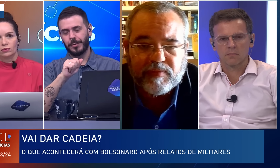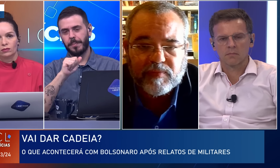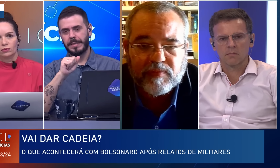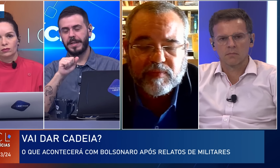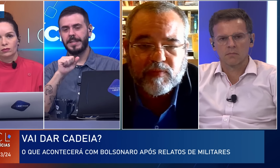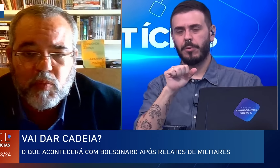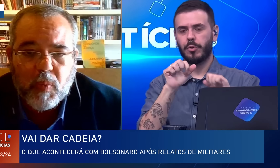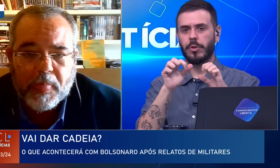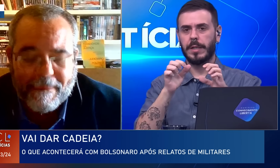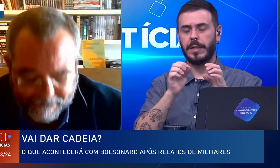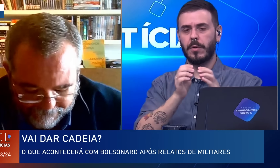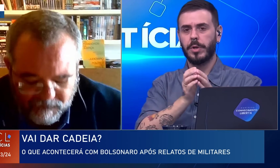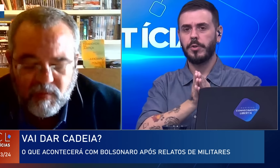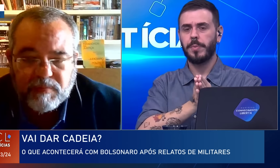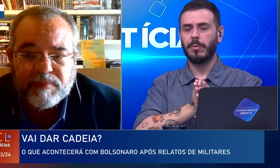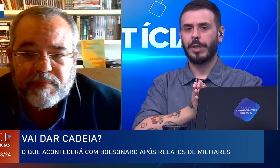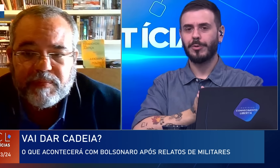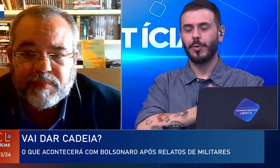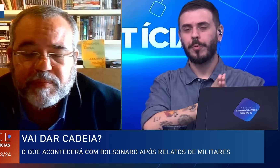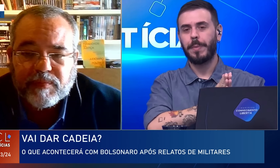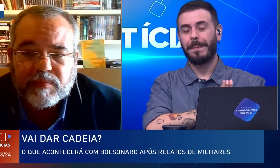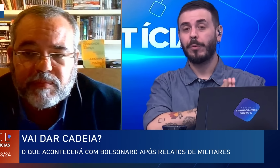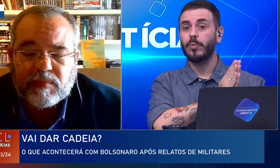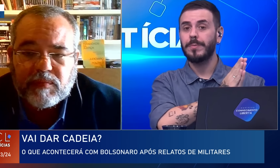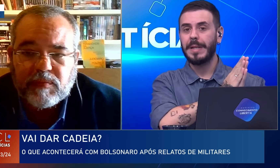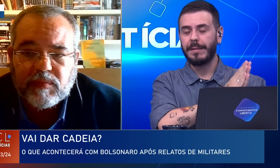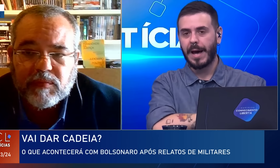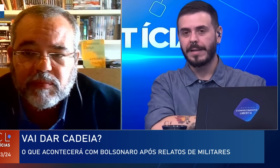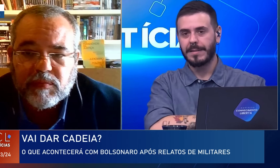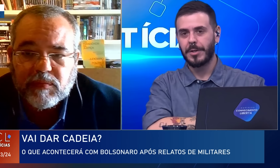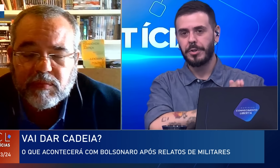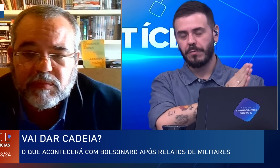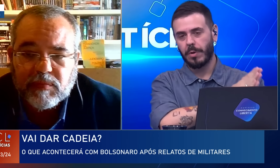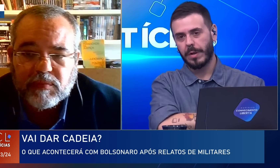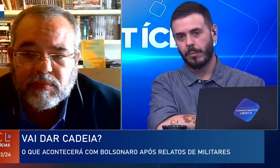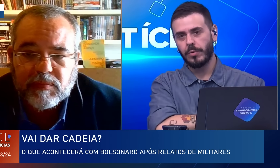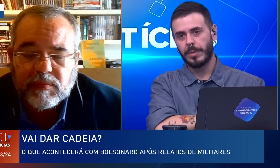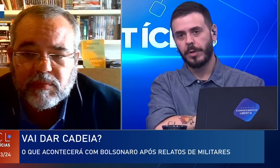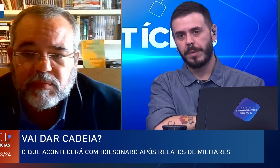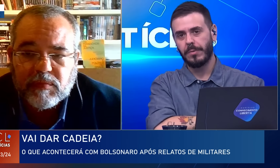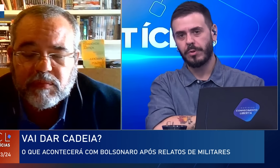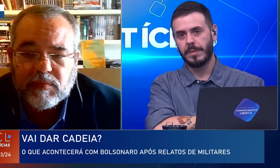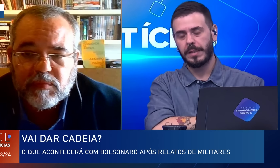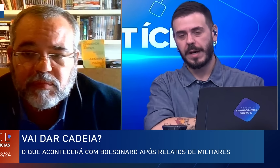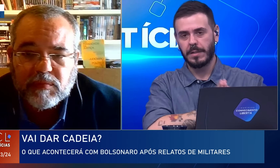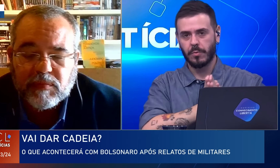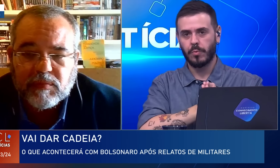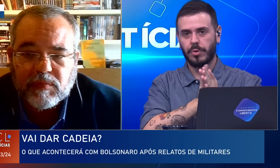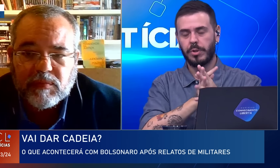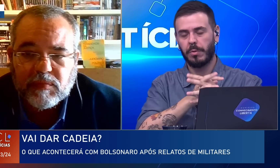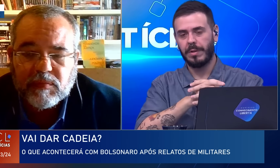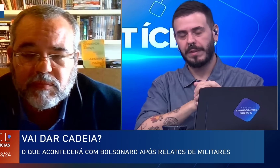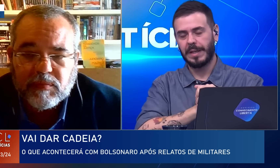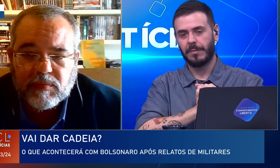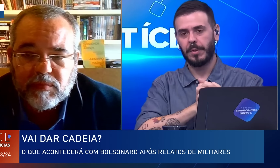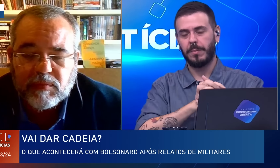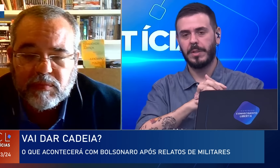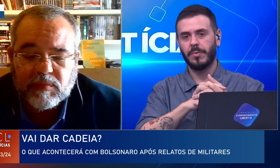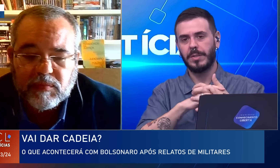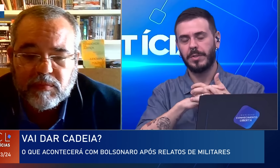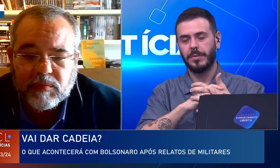Desembargador é um prazer receber o senhor aqui eu queria te perguntar sobre o papel dos militares né a gente viu agora muitos depoimentos de militares com o sigilo